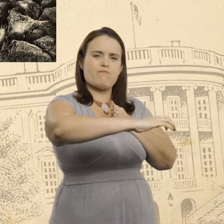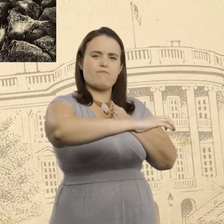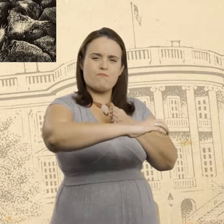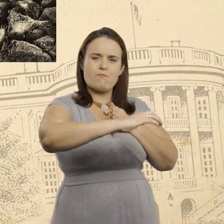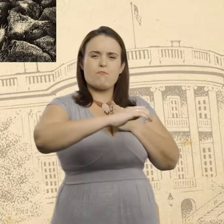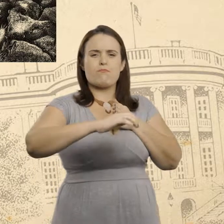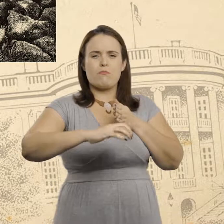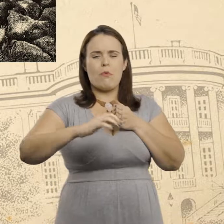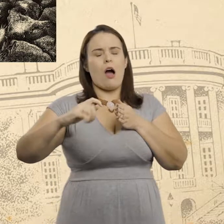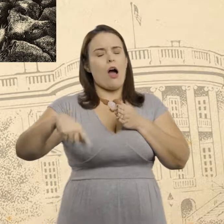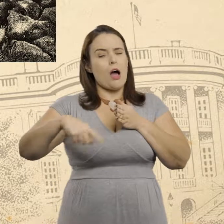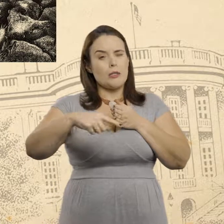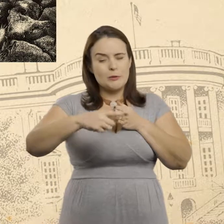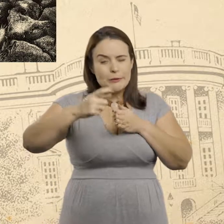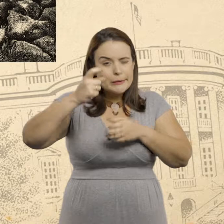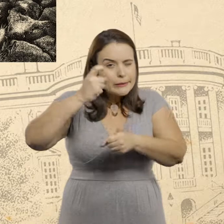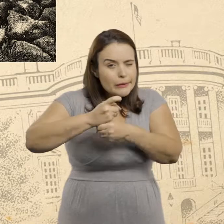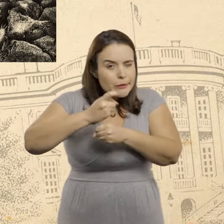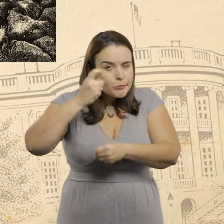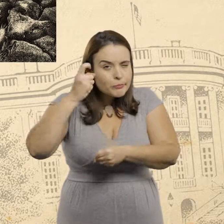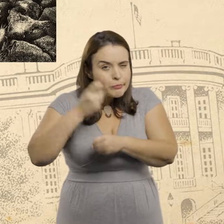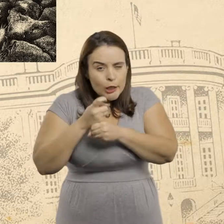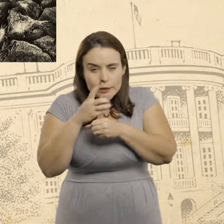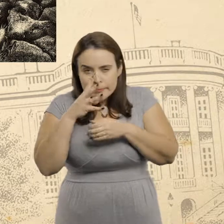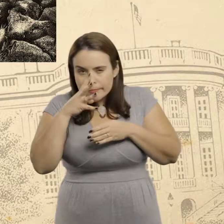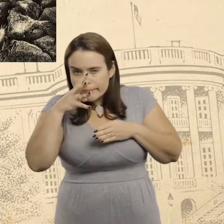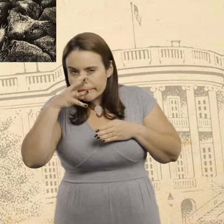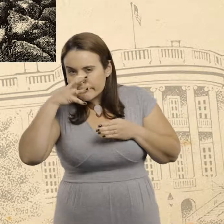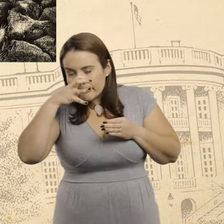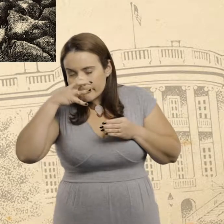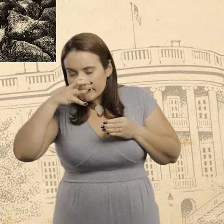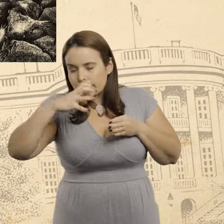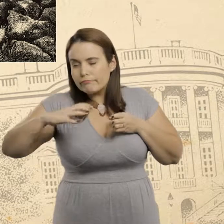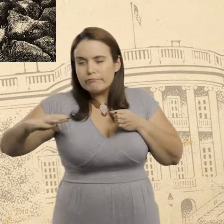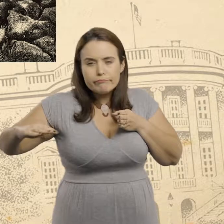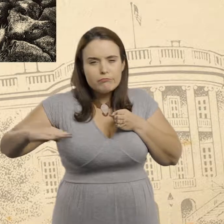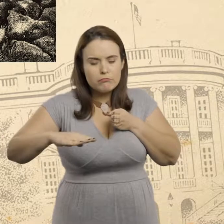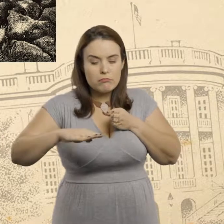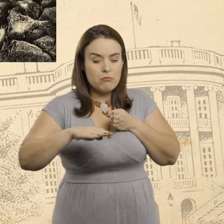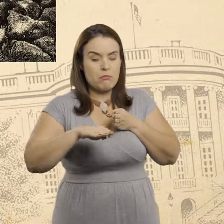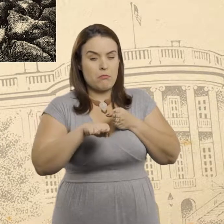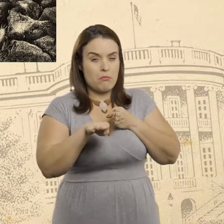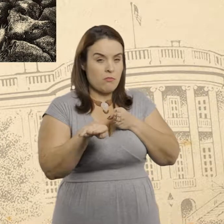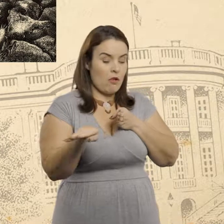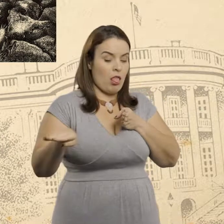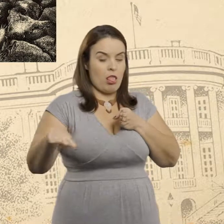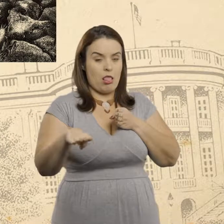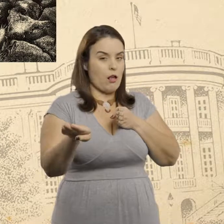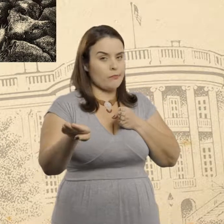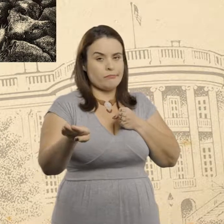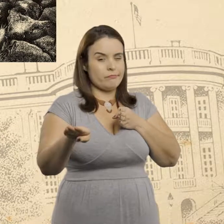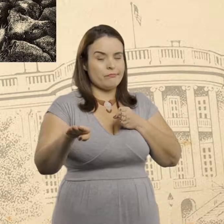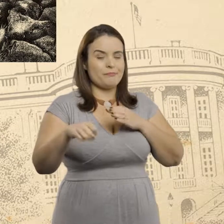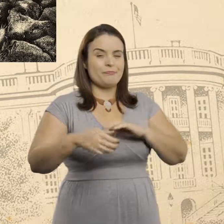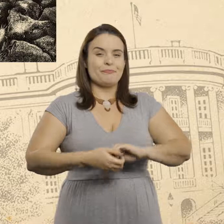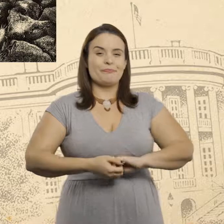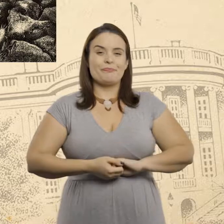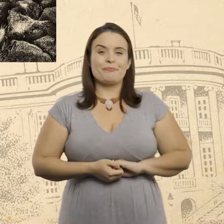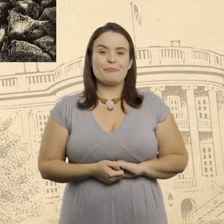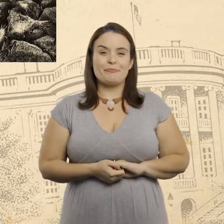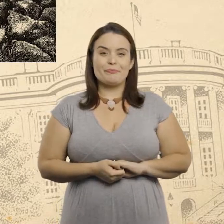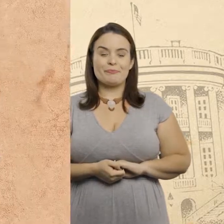a parar porque nada muda a ideia de um bisão. Se eles começam a ir para uma direção, eles vão até o fim.